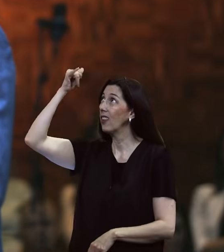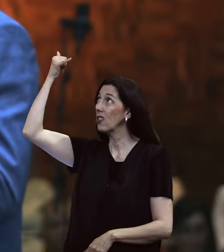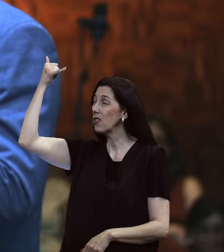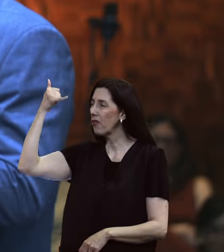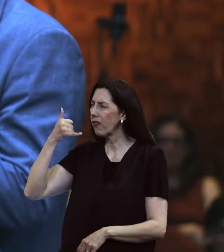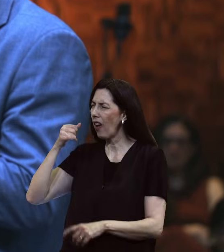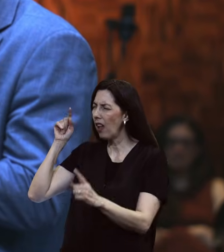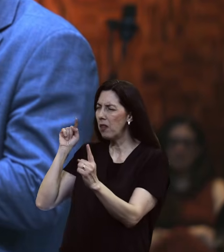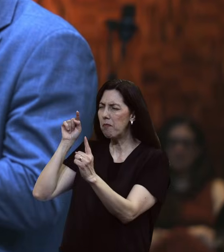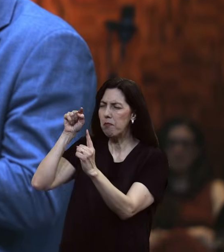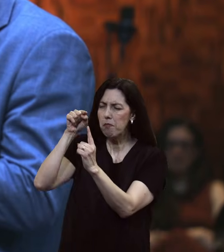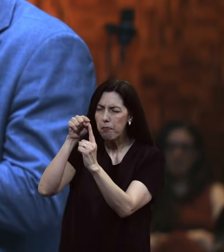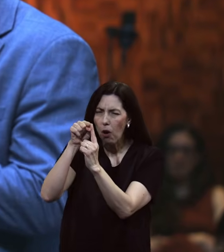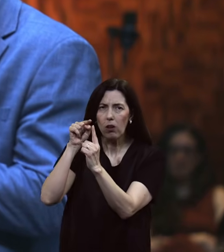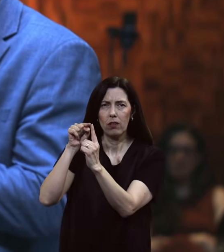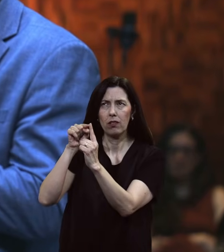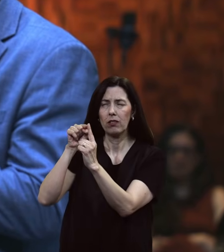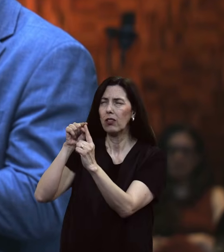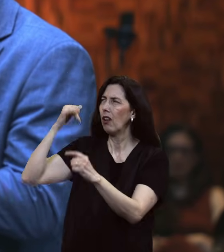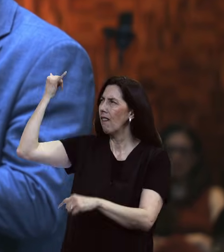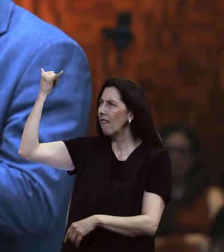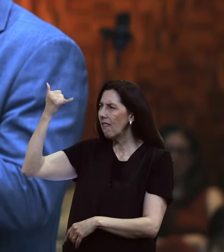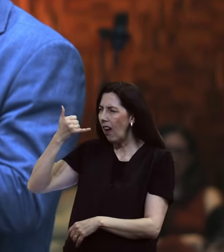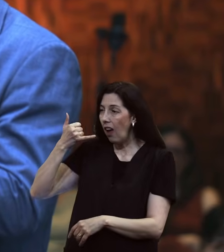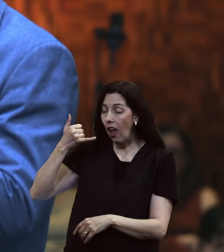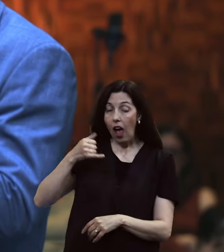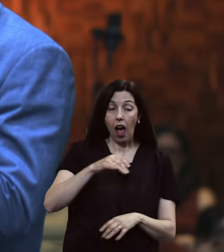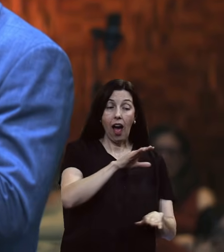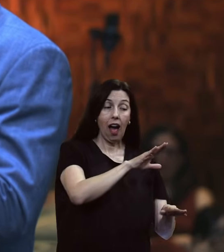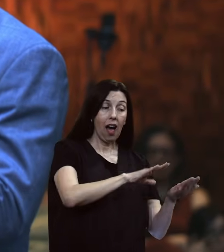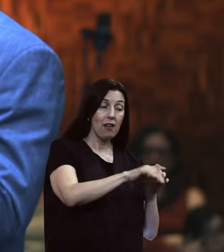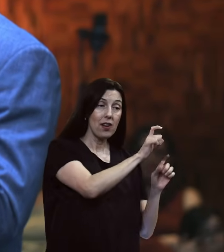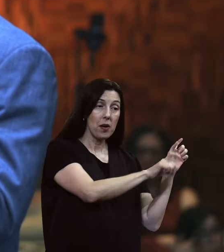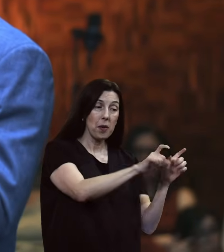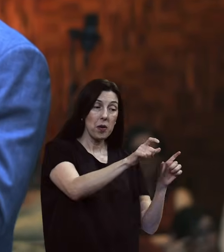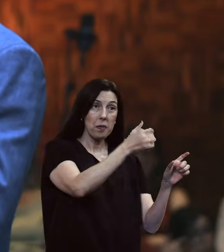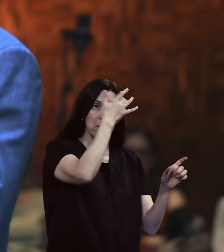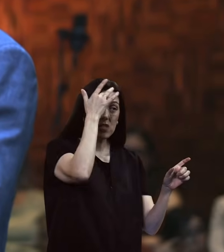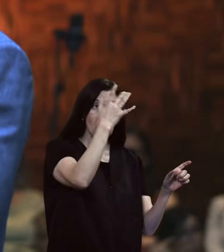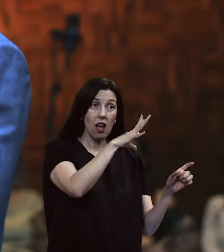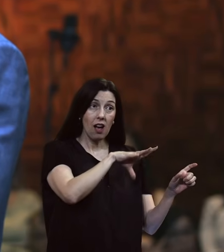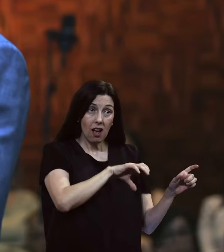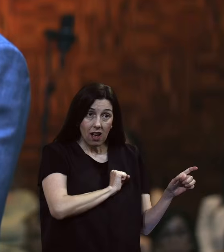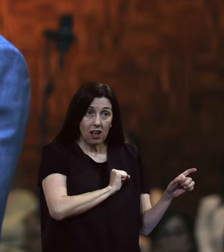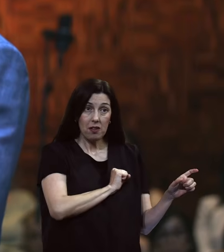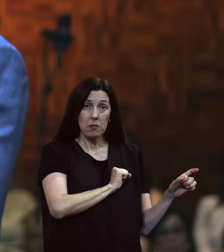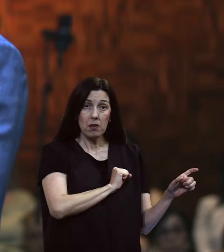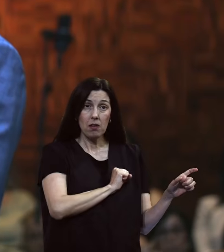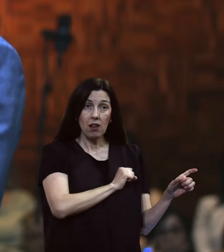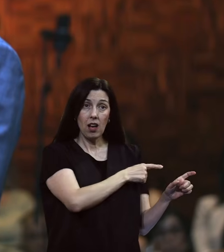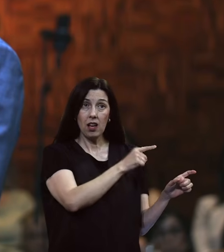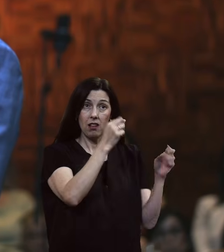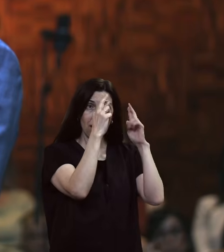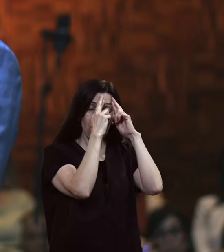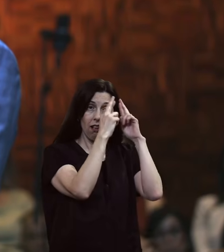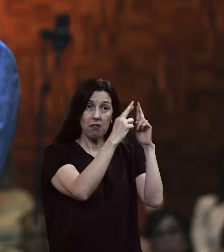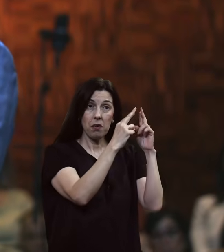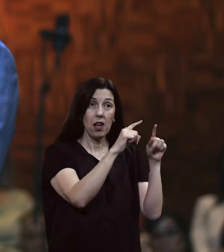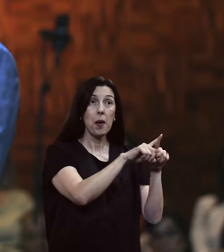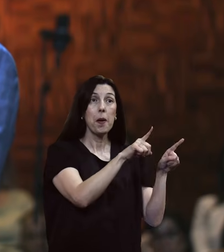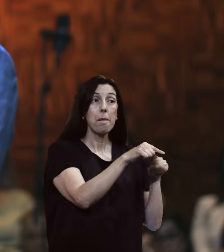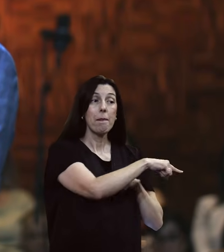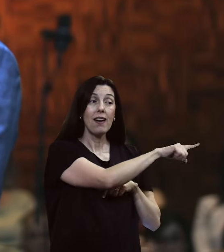aquelas pessoas que amam, e que a gente respeita, e que são autoridades para nós, elas